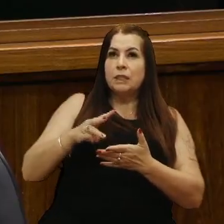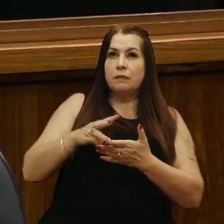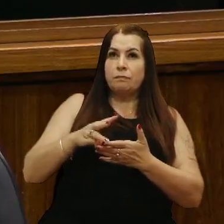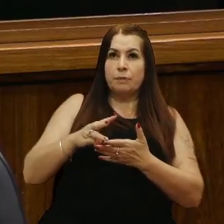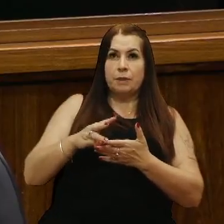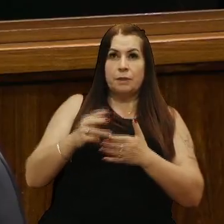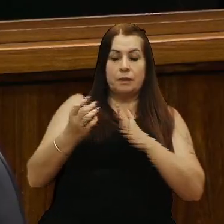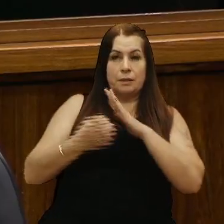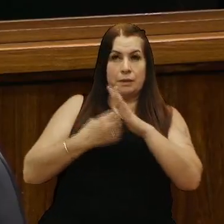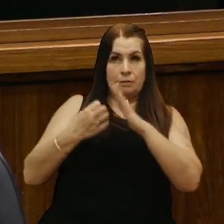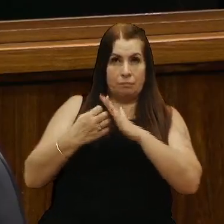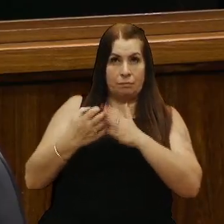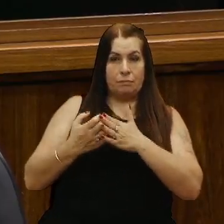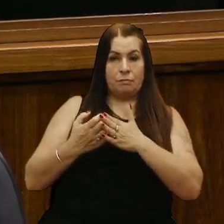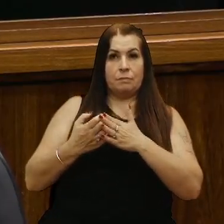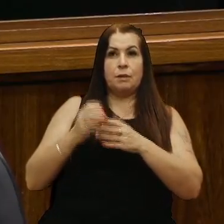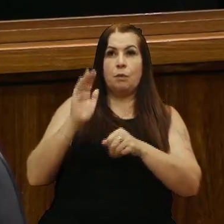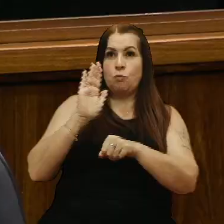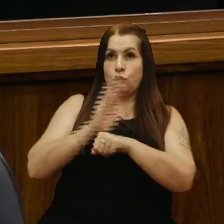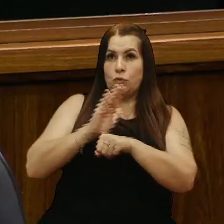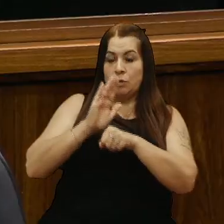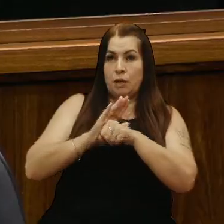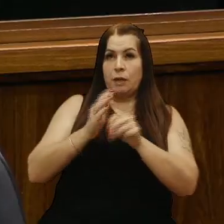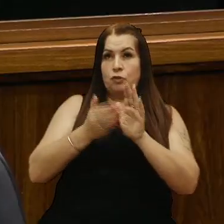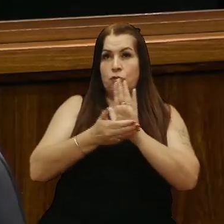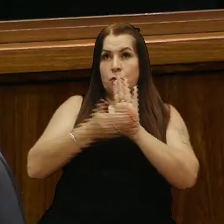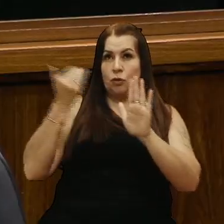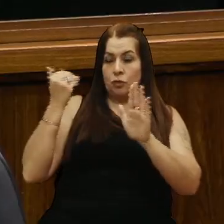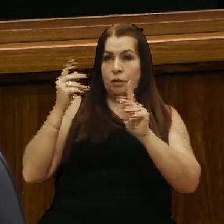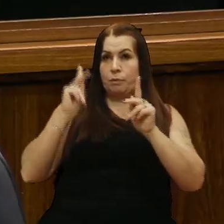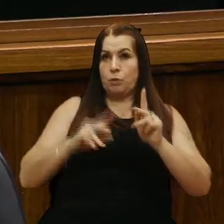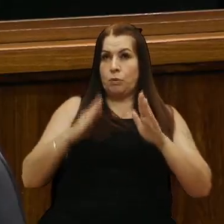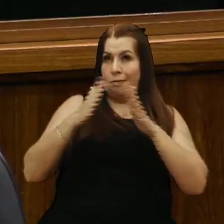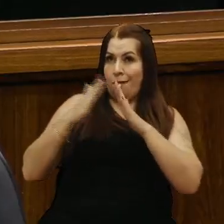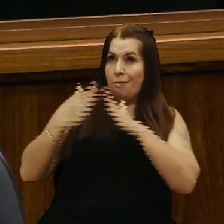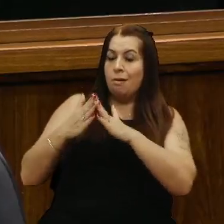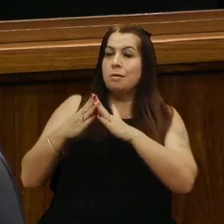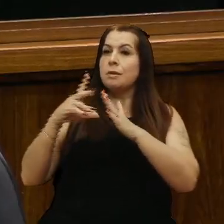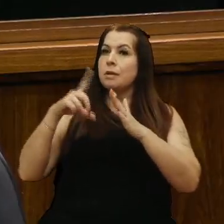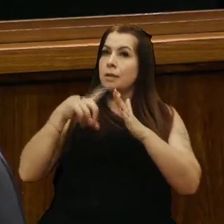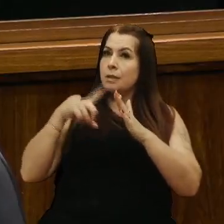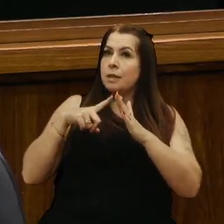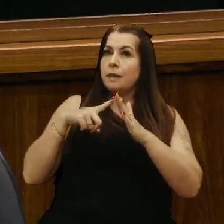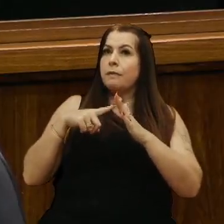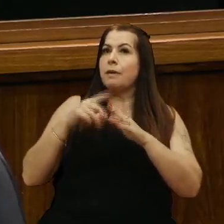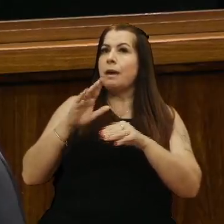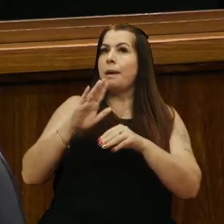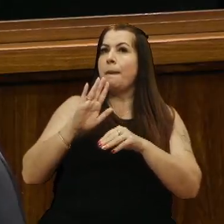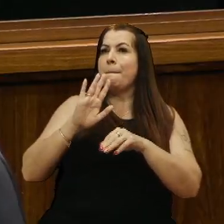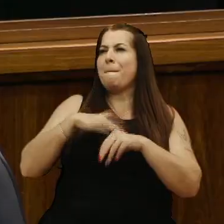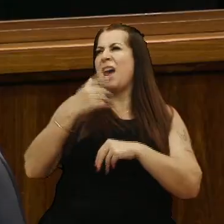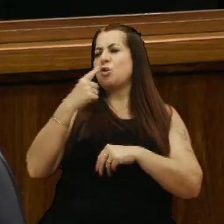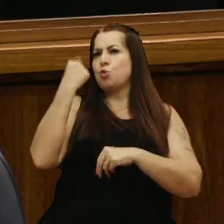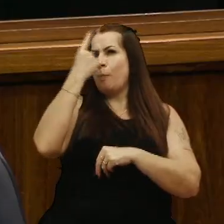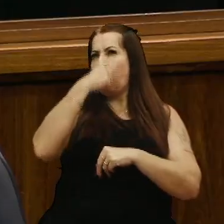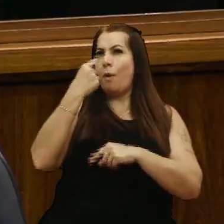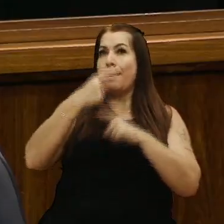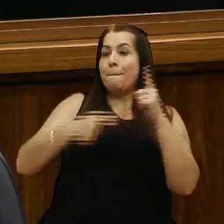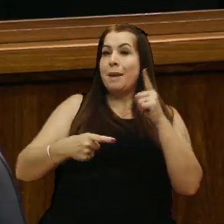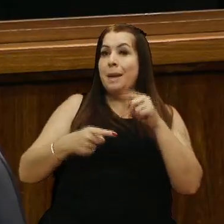da empresa, para ajudar a fazer a retirada dos moradores, que já estavam há mais de